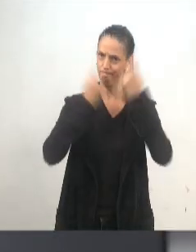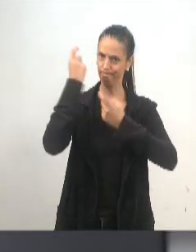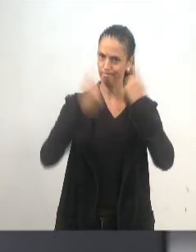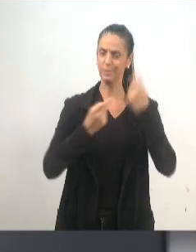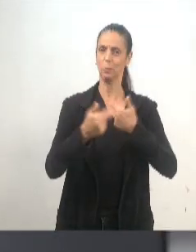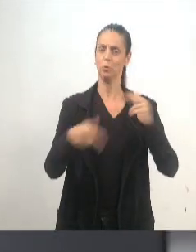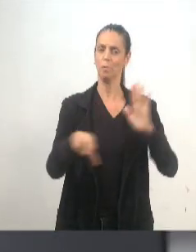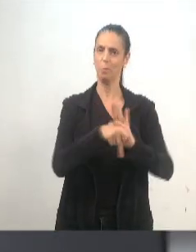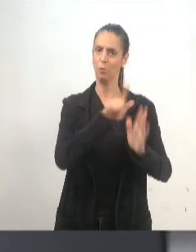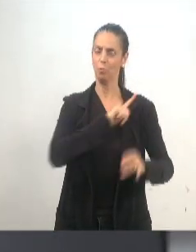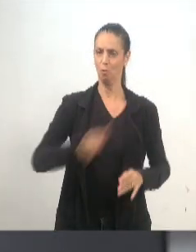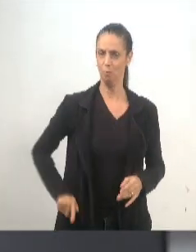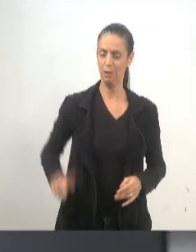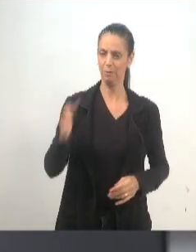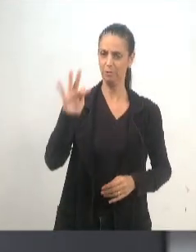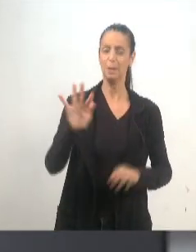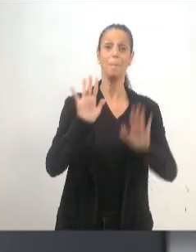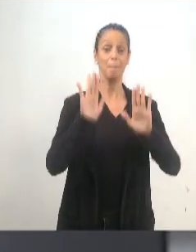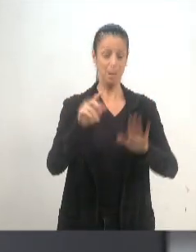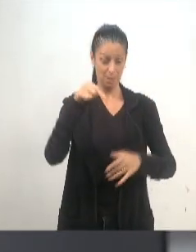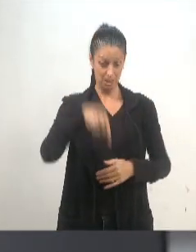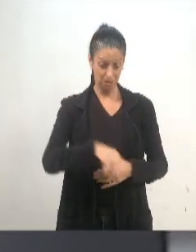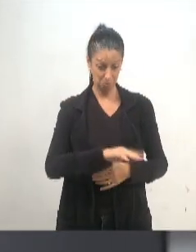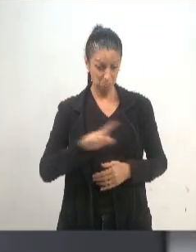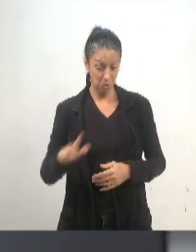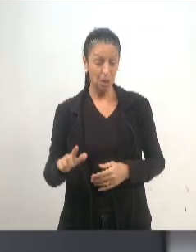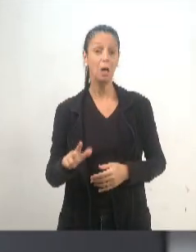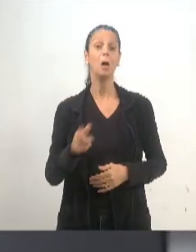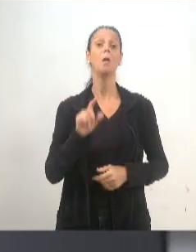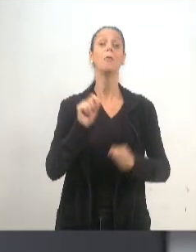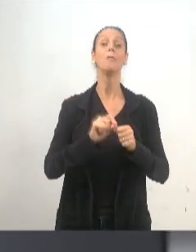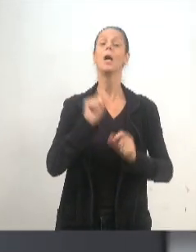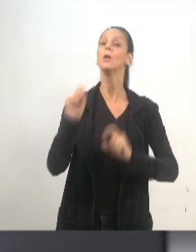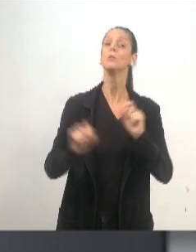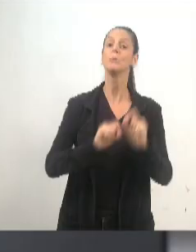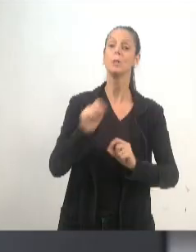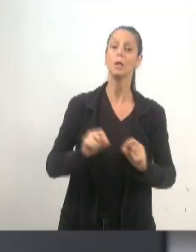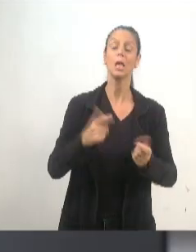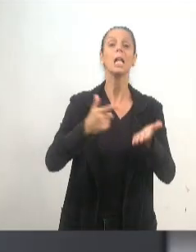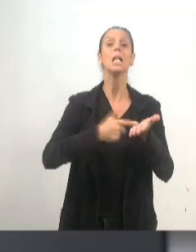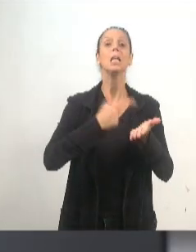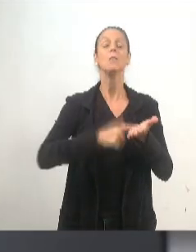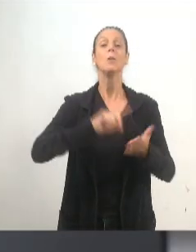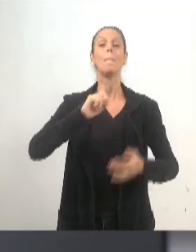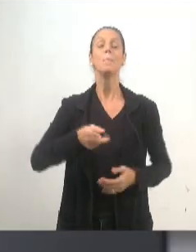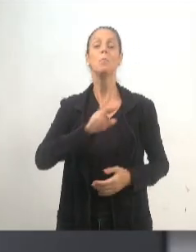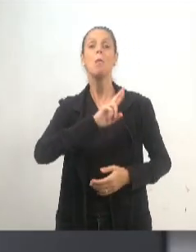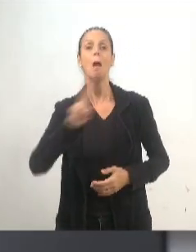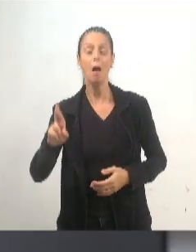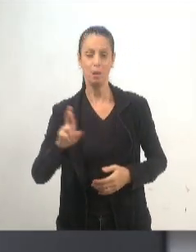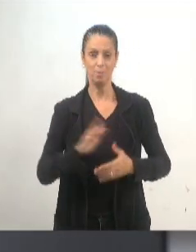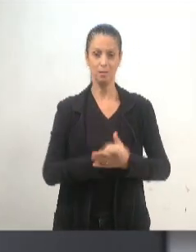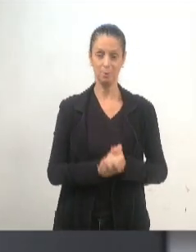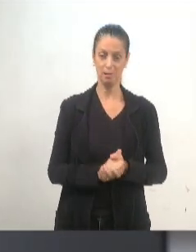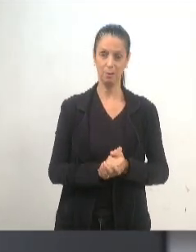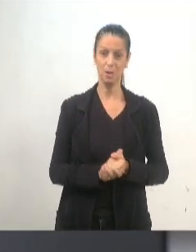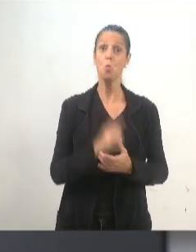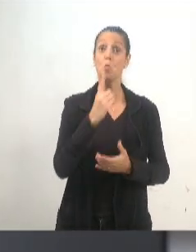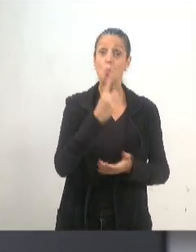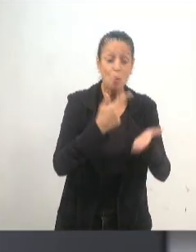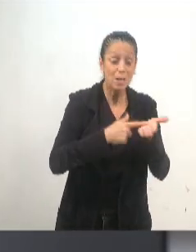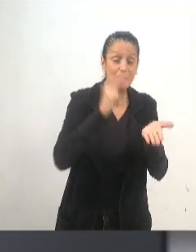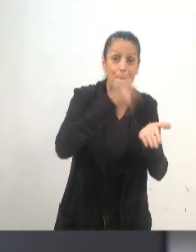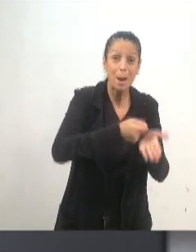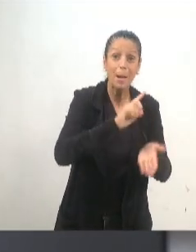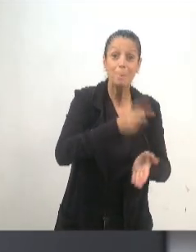do governo federal, mas enquanto isso aqui em Blumenau se faz livro de R$1.000, R$1.000 e poucos reais o exemplar. Aqui em